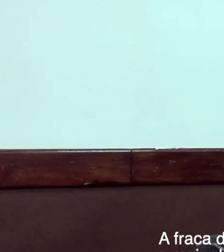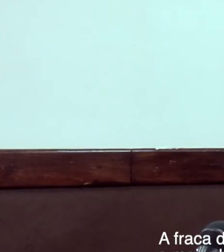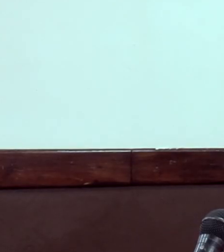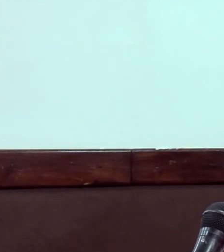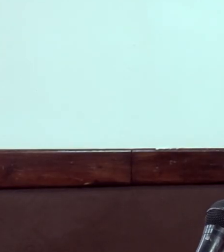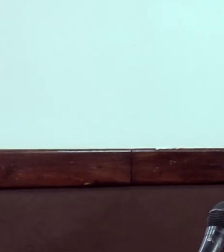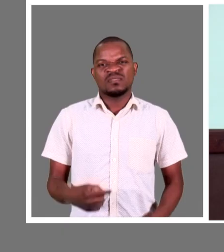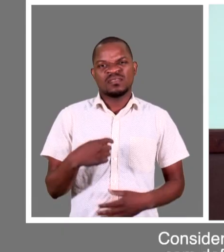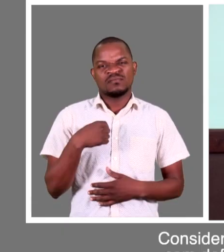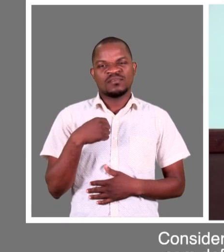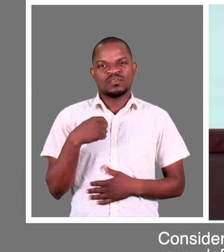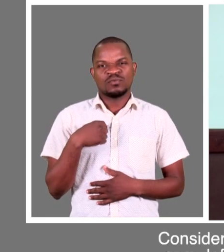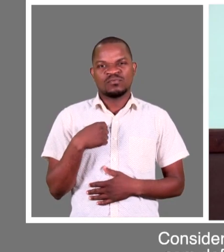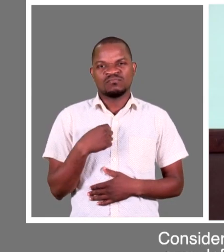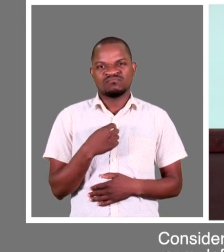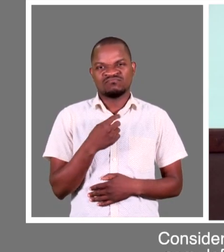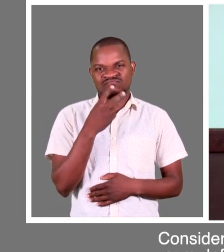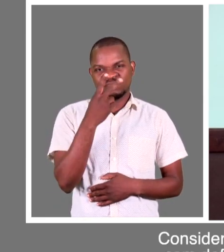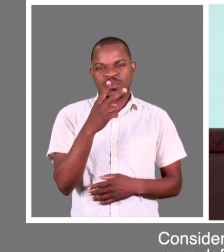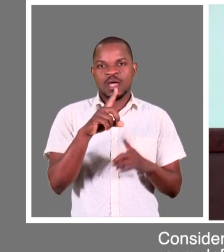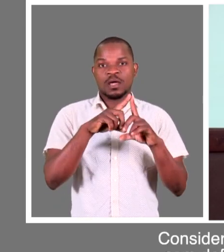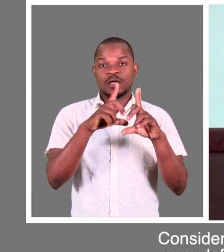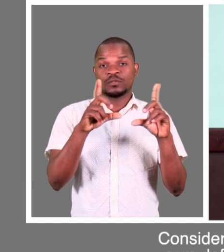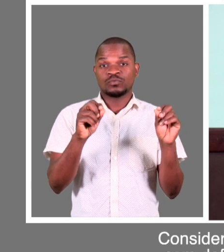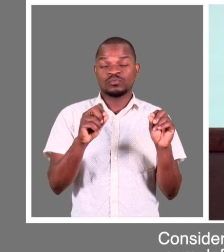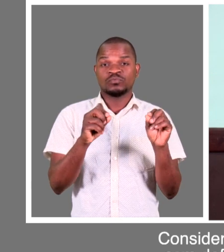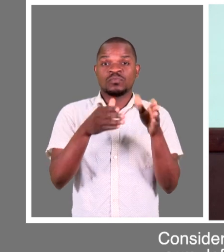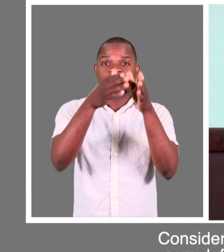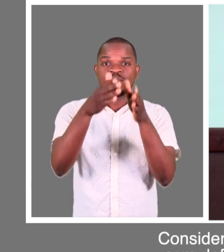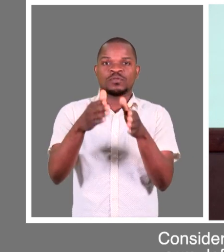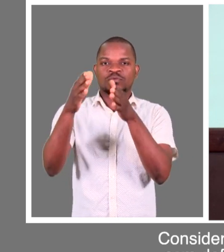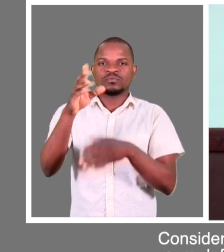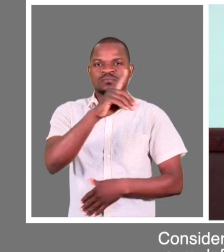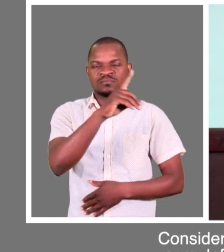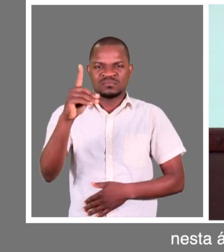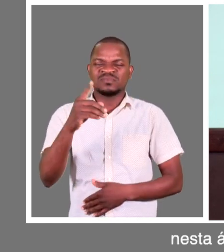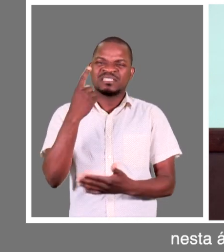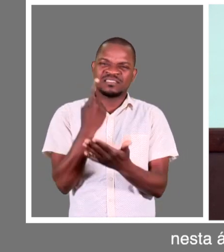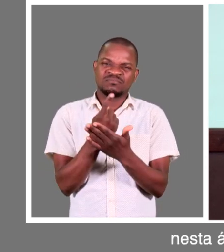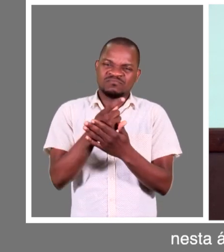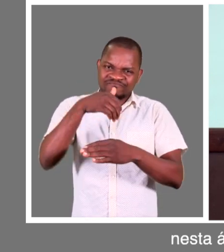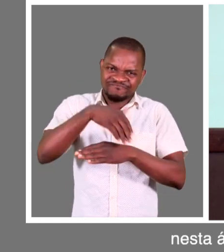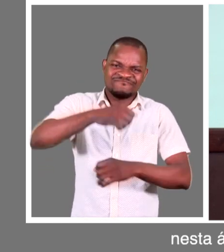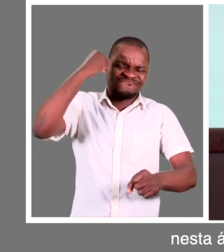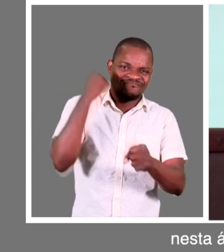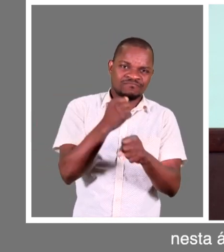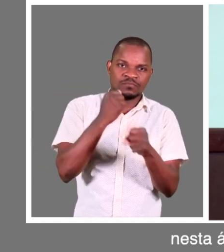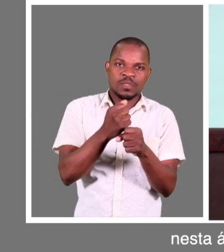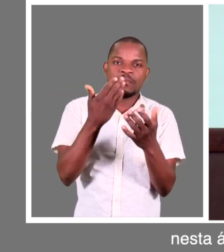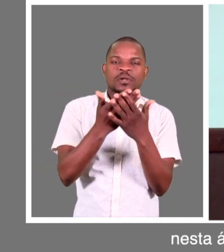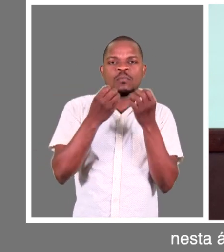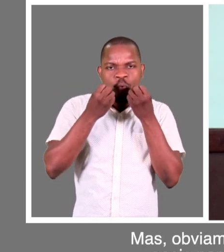sua implementação. Considero que as organizações de pessoas com deficiência ainda têm muito o que fazer nessa área de divulgação